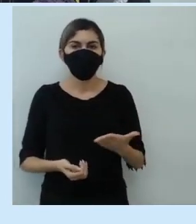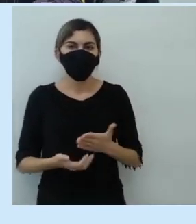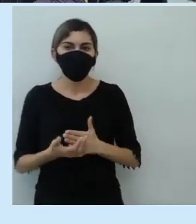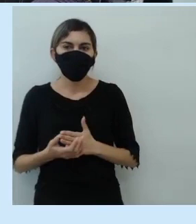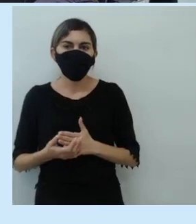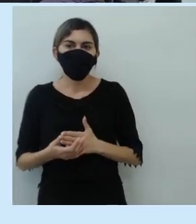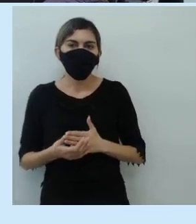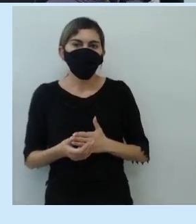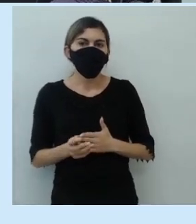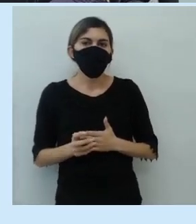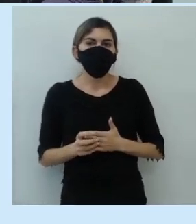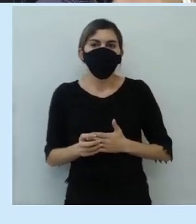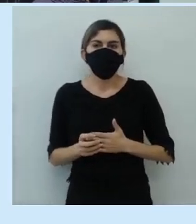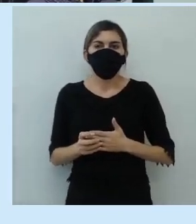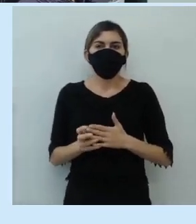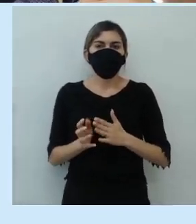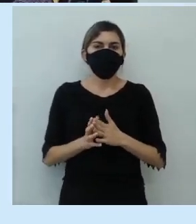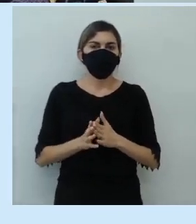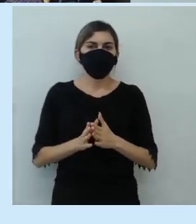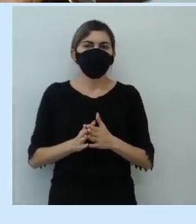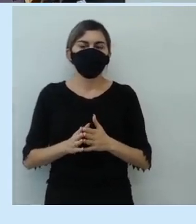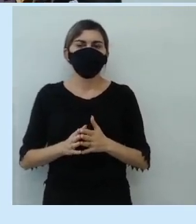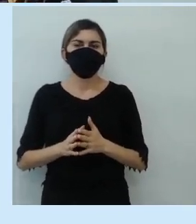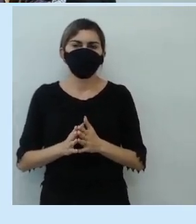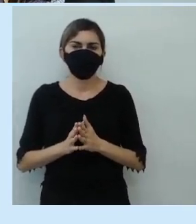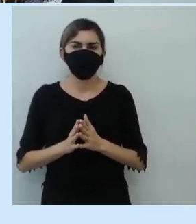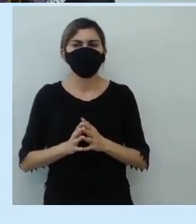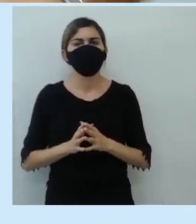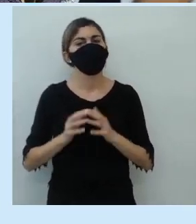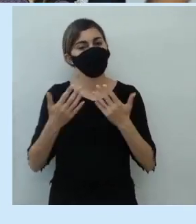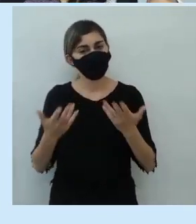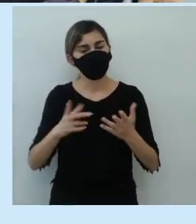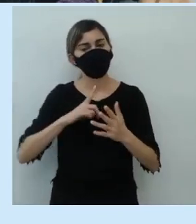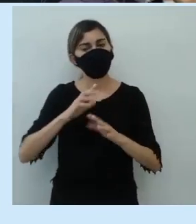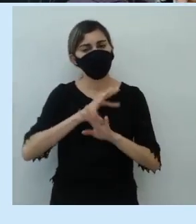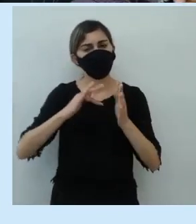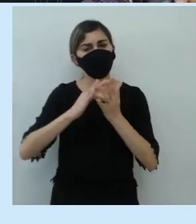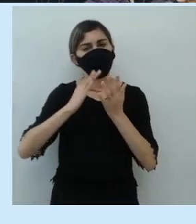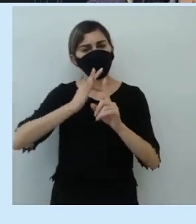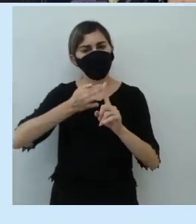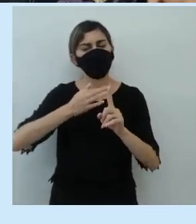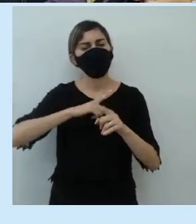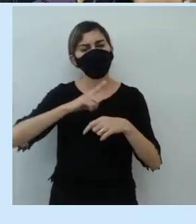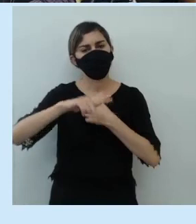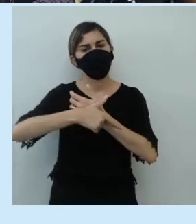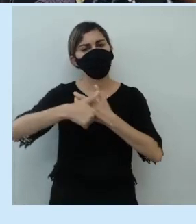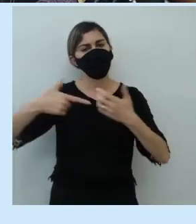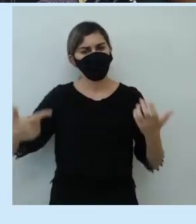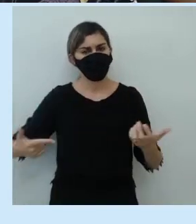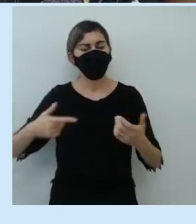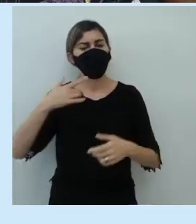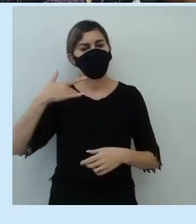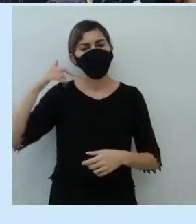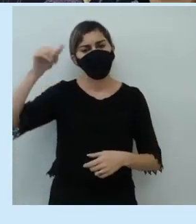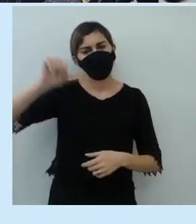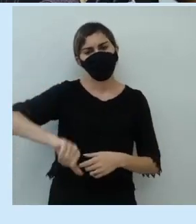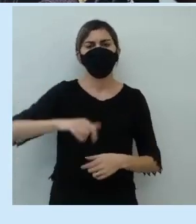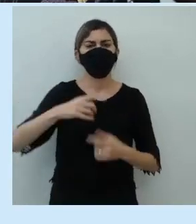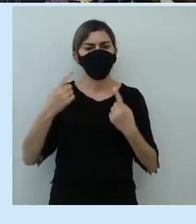cuidado. Quase sempre toda fábula traz ao final uma moral. Moral da história: pior que um